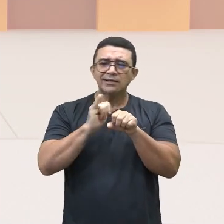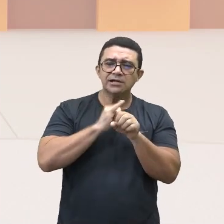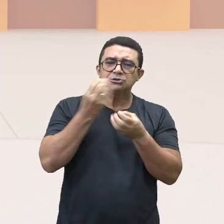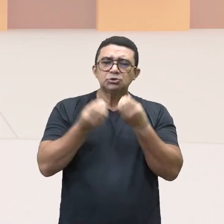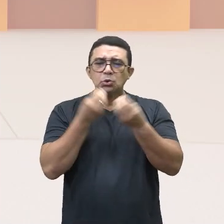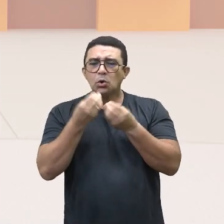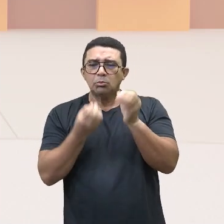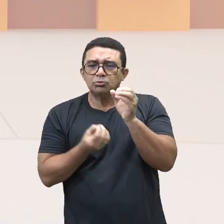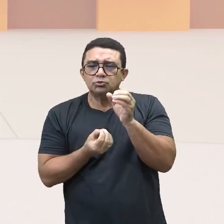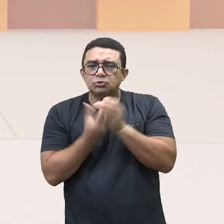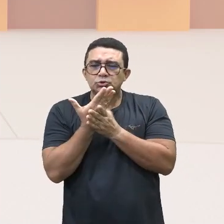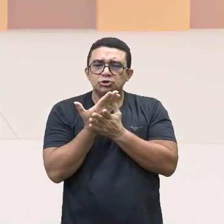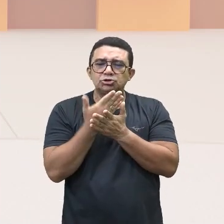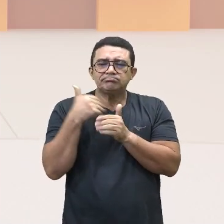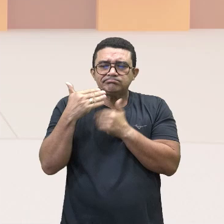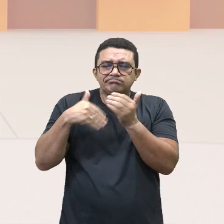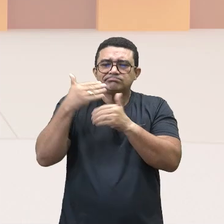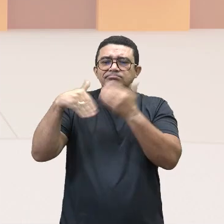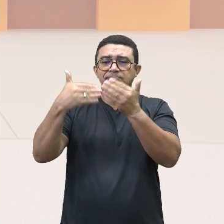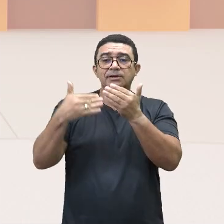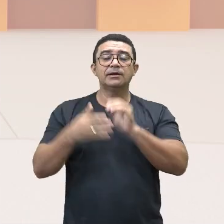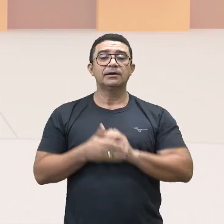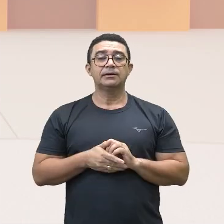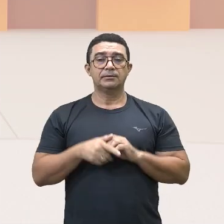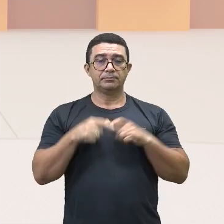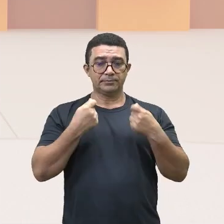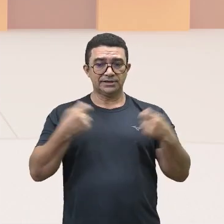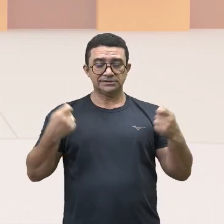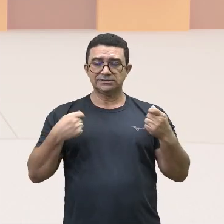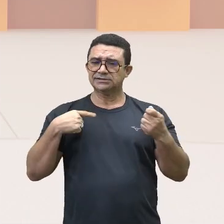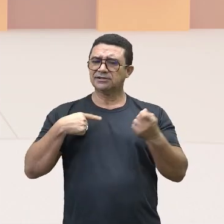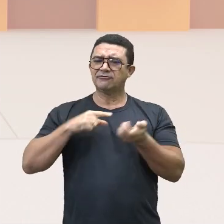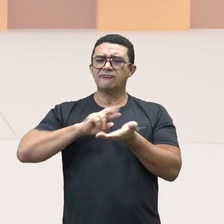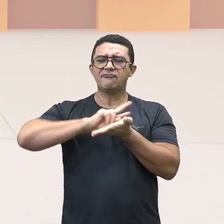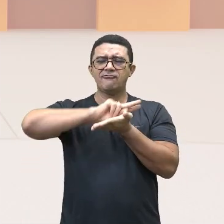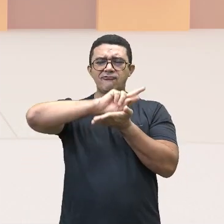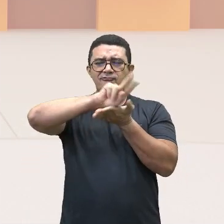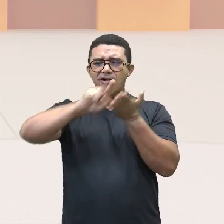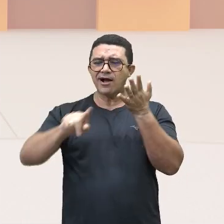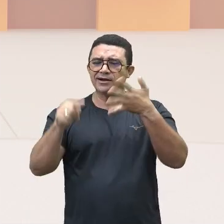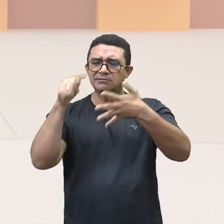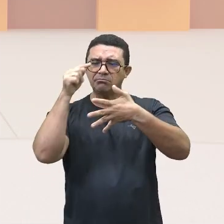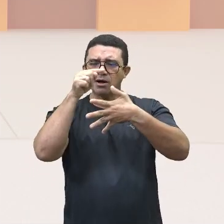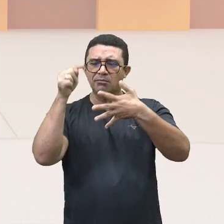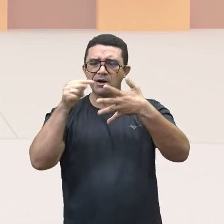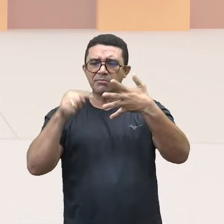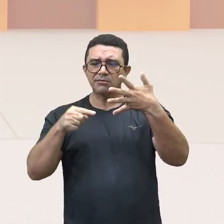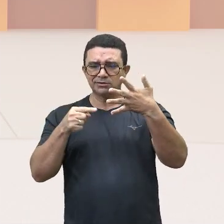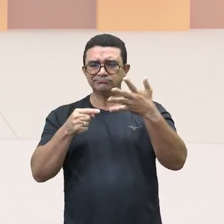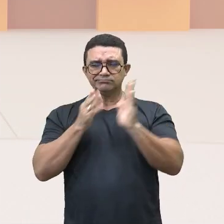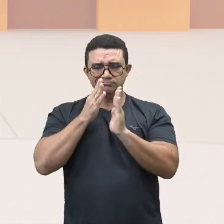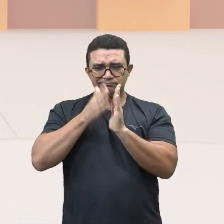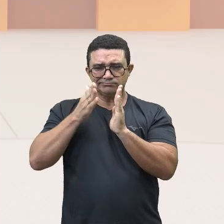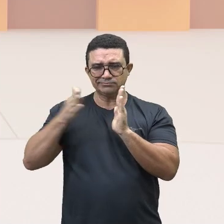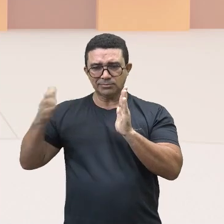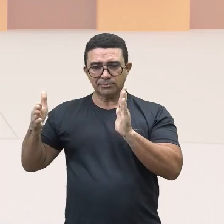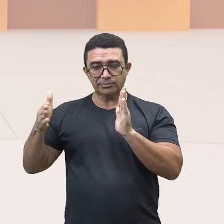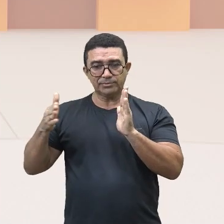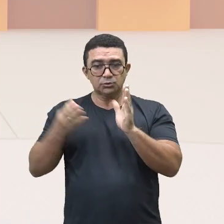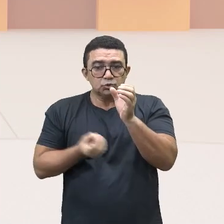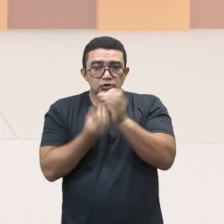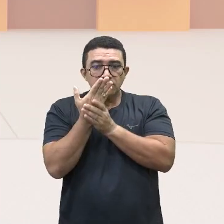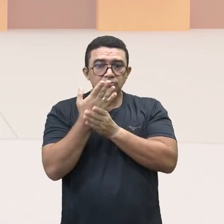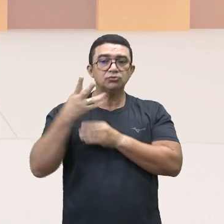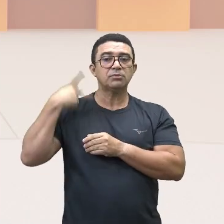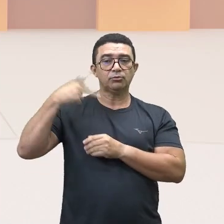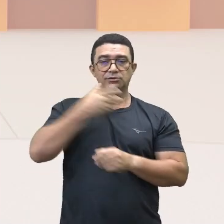dessa política. São necessárias várias etapas para a construção, definição de uma política pública. Vamos